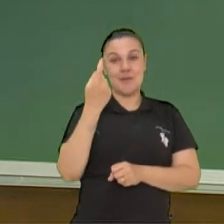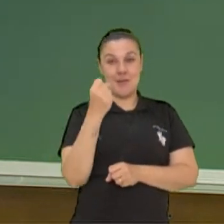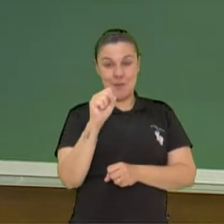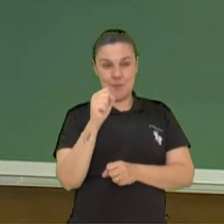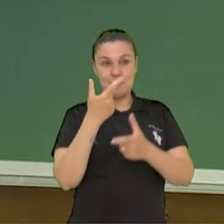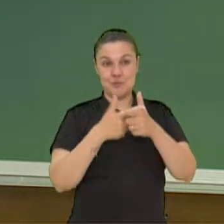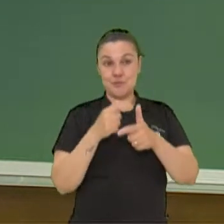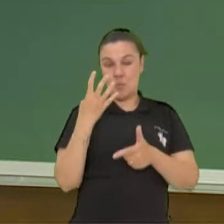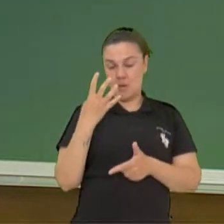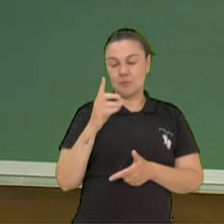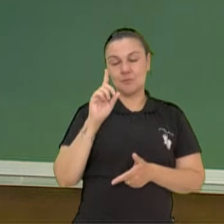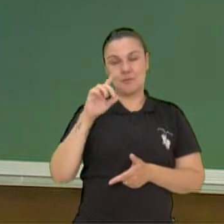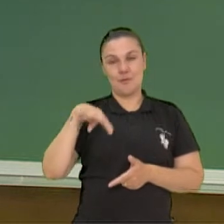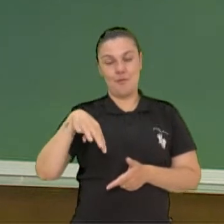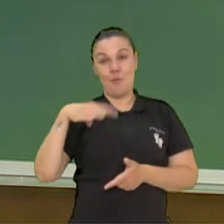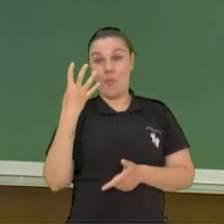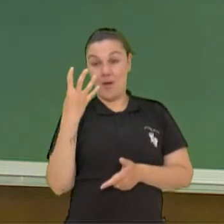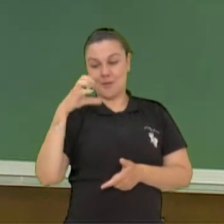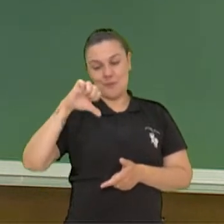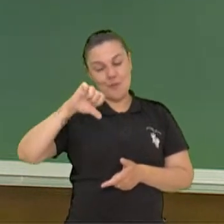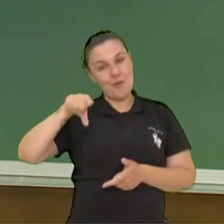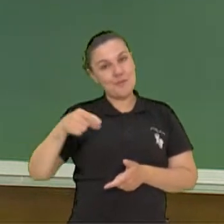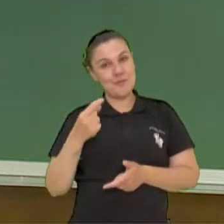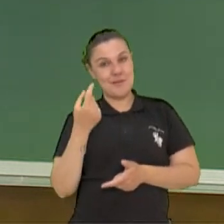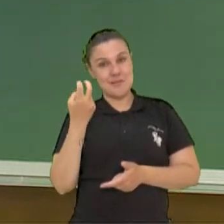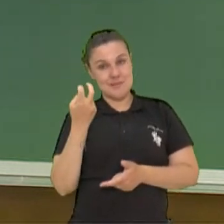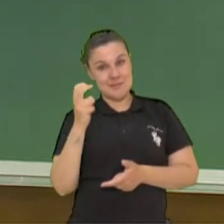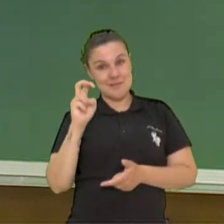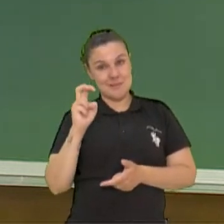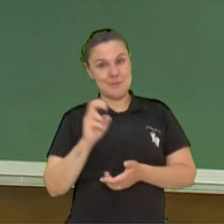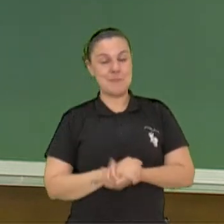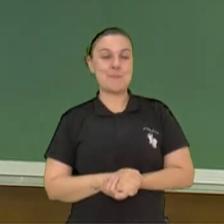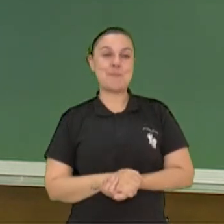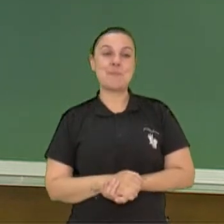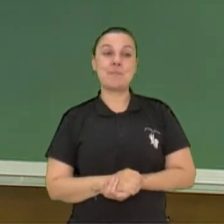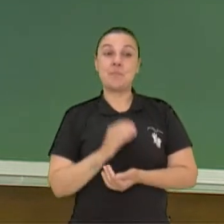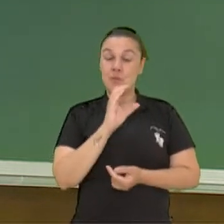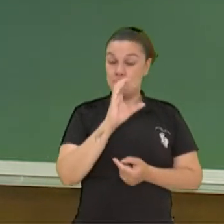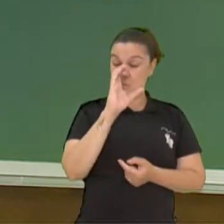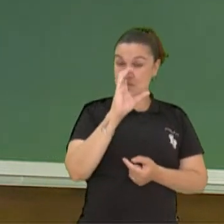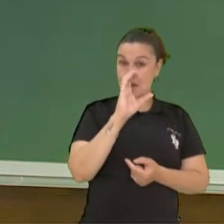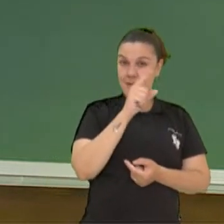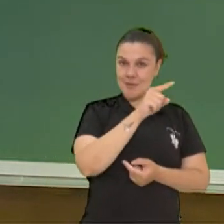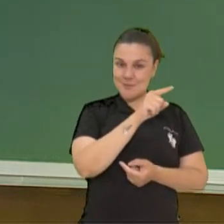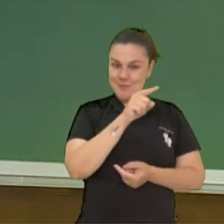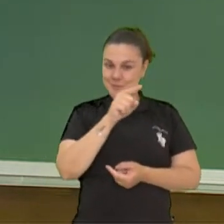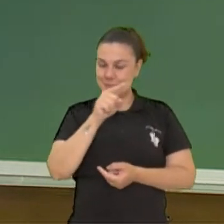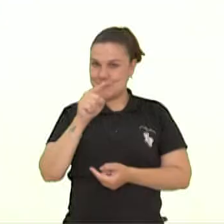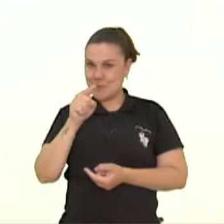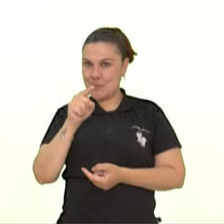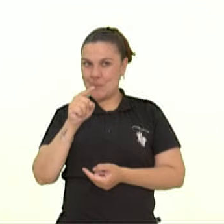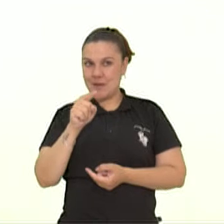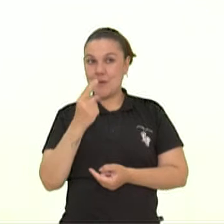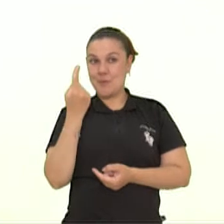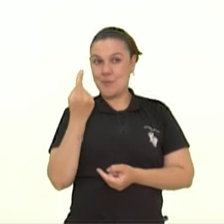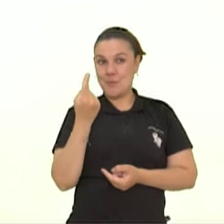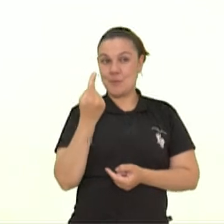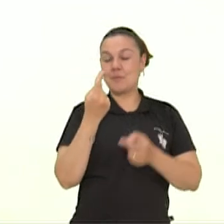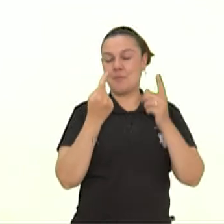saltos, a somatória deu 604 centímetros, dividido por 4, 151 centímetros de média. O atleta